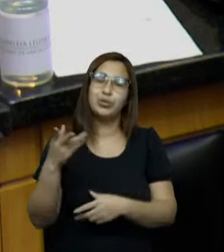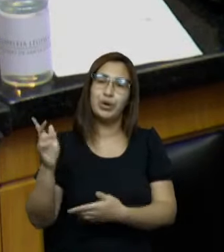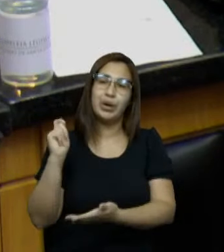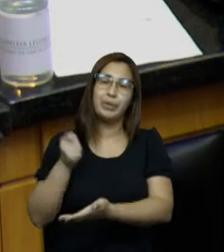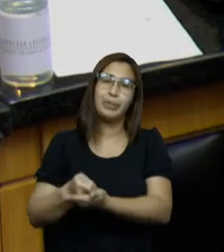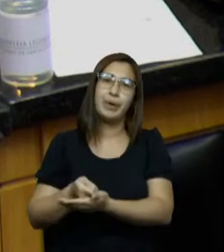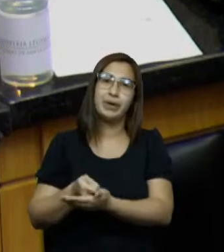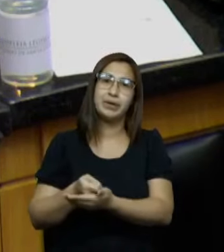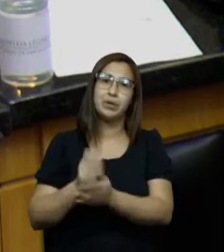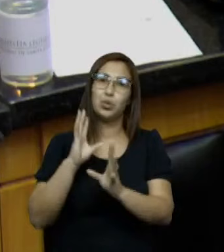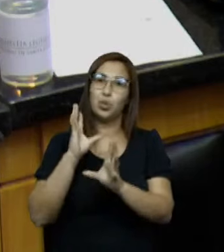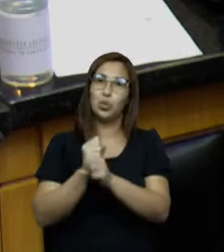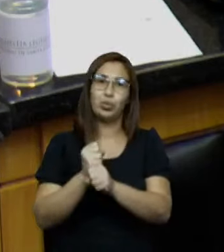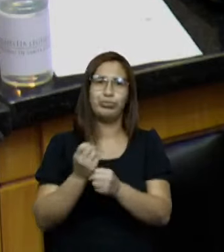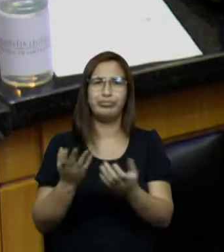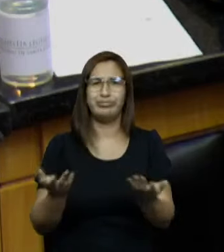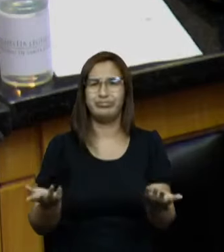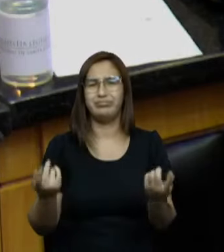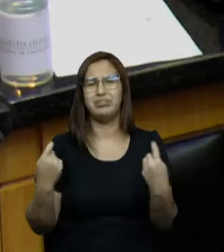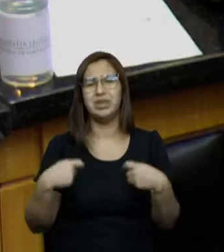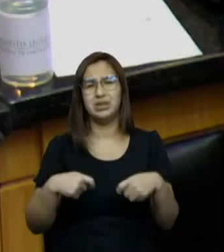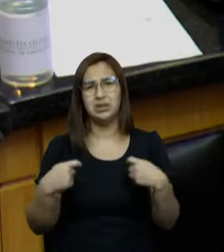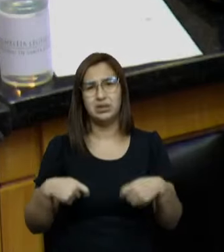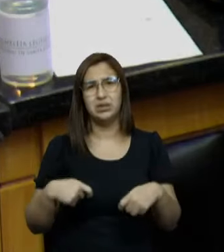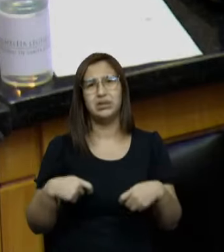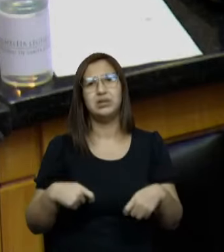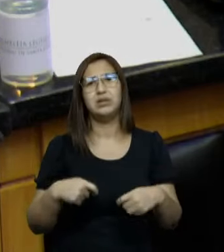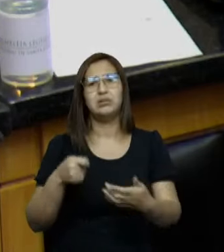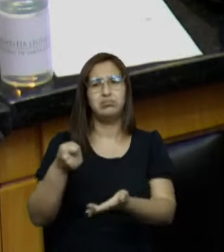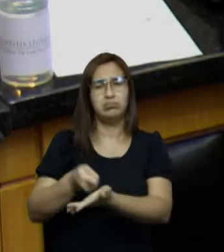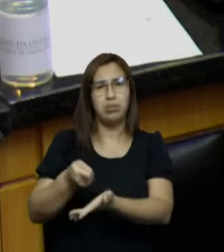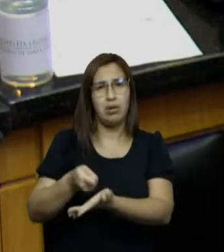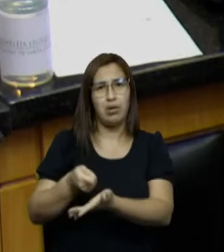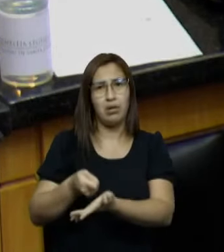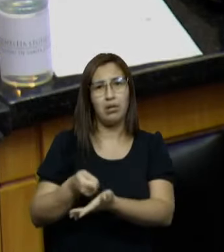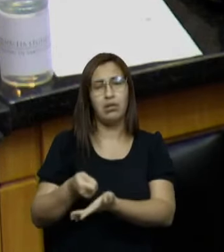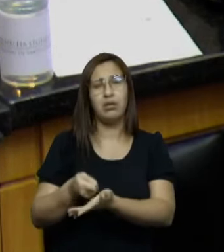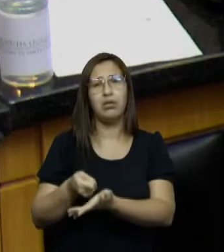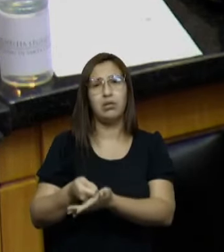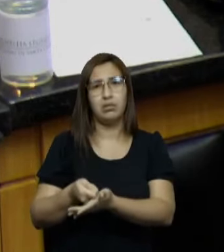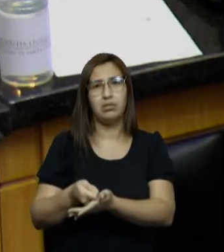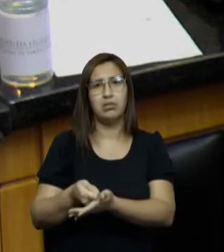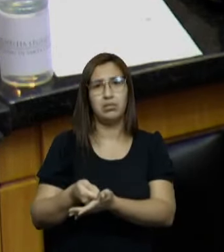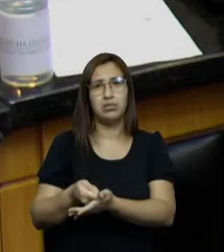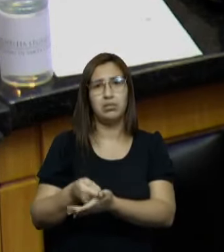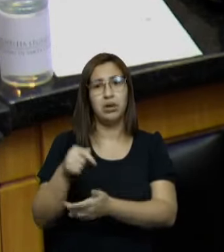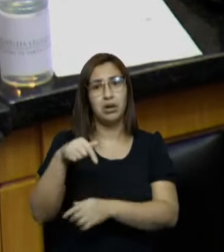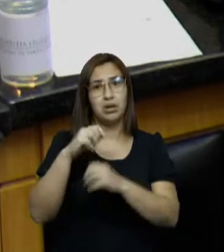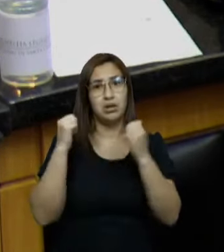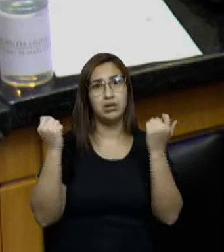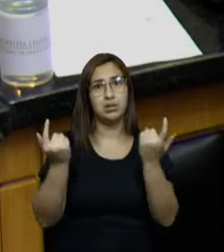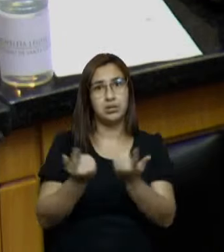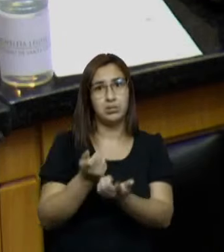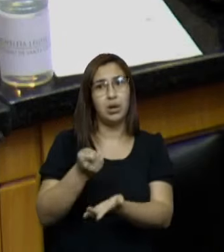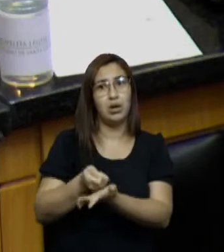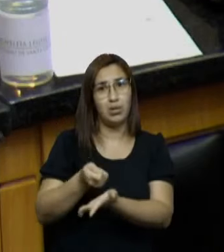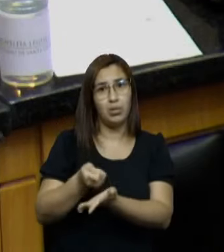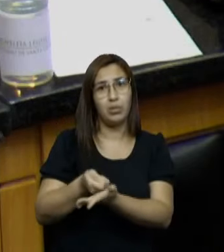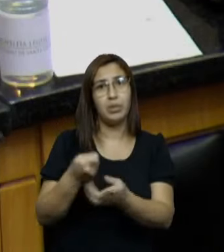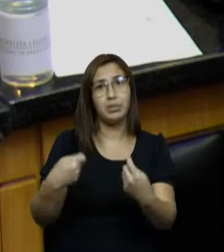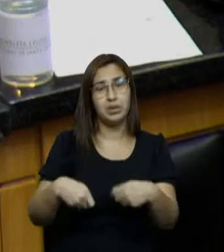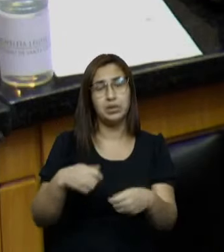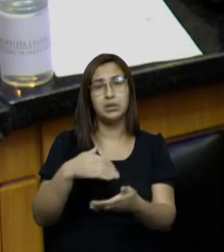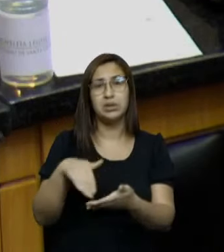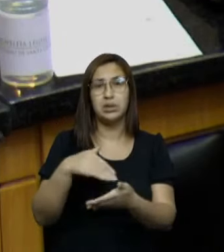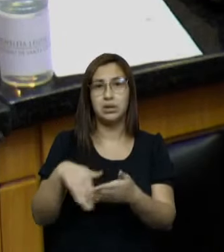única. Senhores, nós precisamos cobrar, e aí talvez cobrar como Assembleia, para que a Secretaria